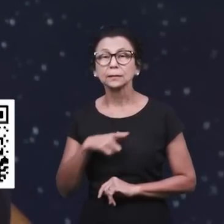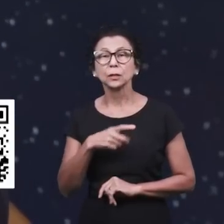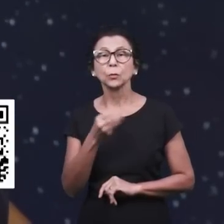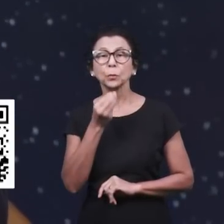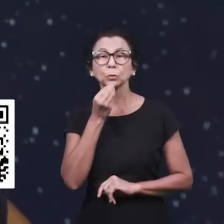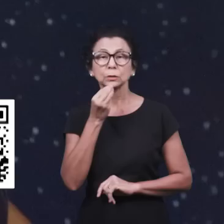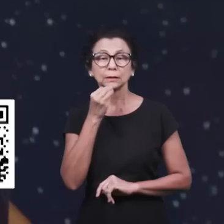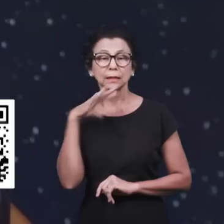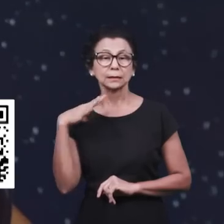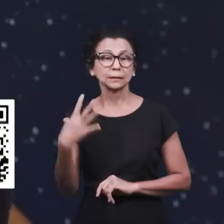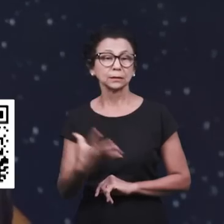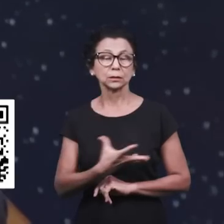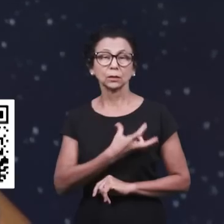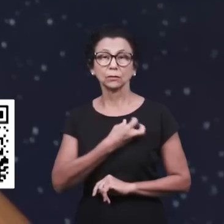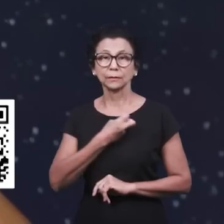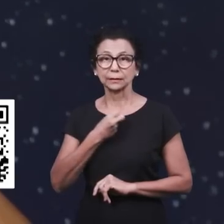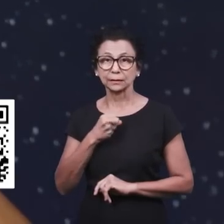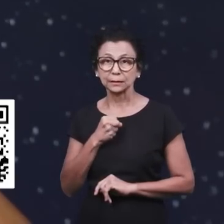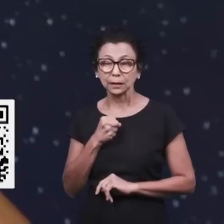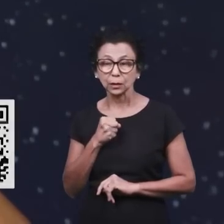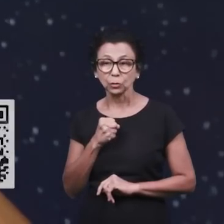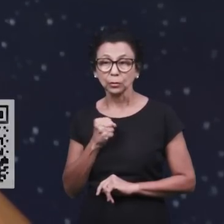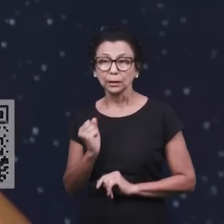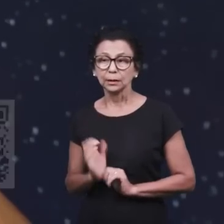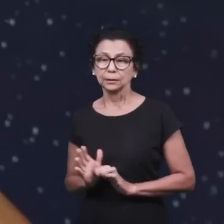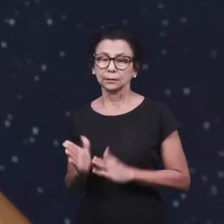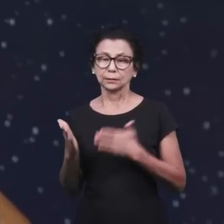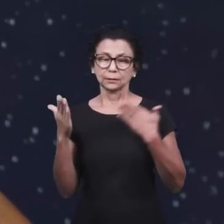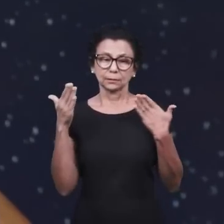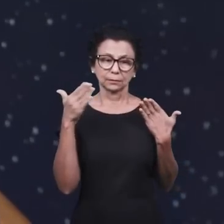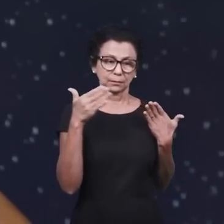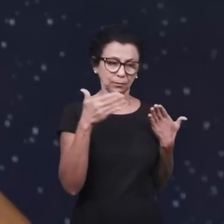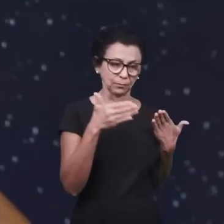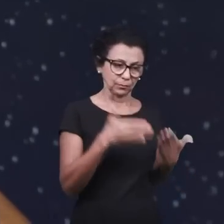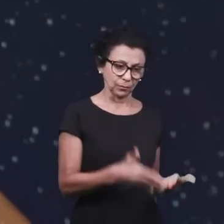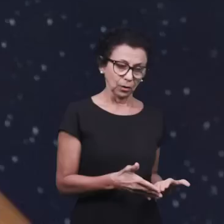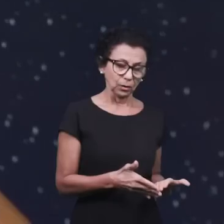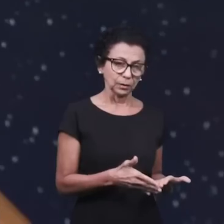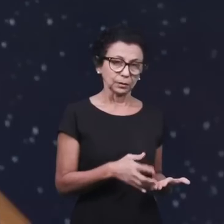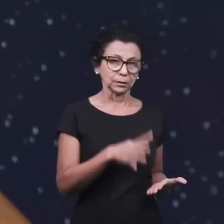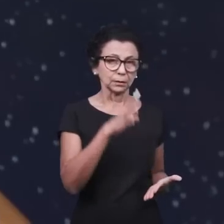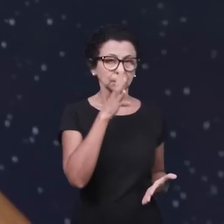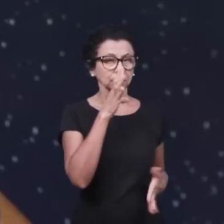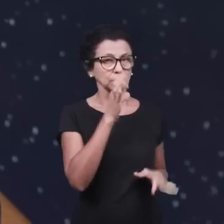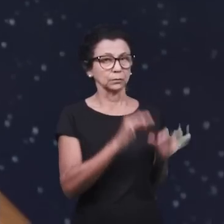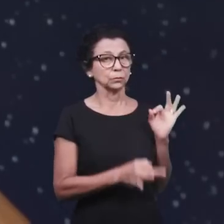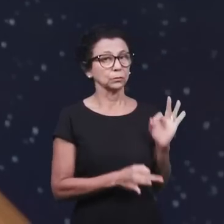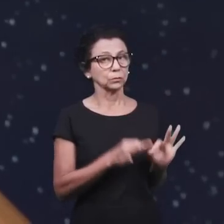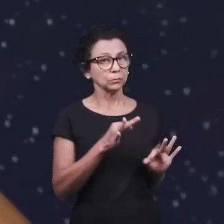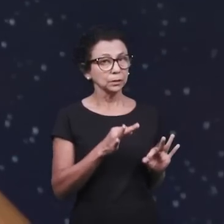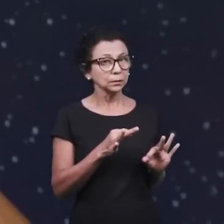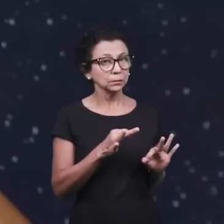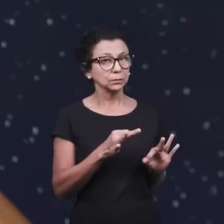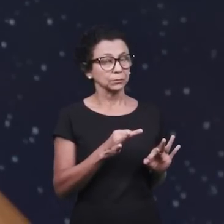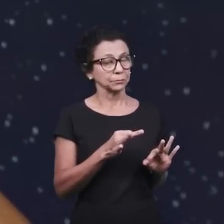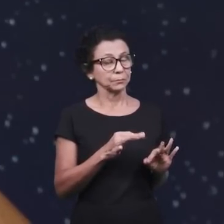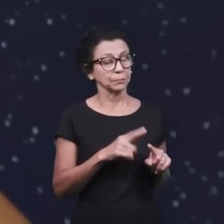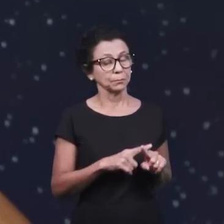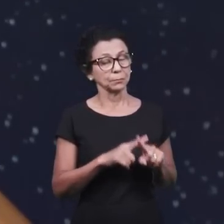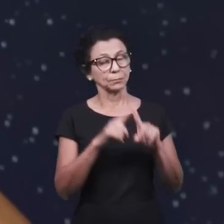rende ao Senhor, está fora do caminho, obviamente que há o juízo.